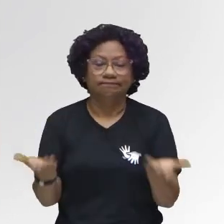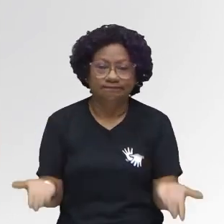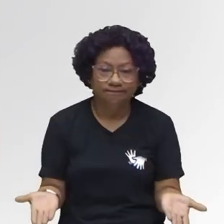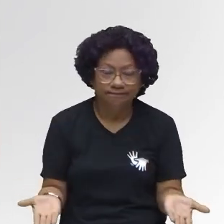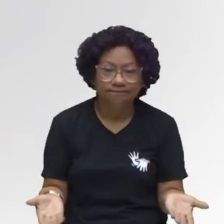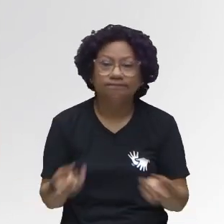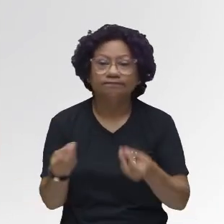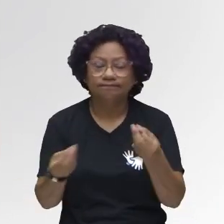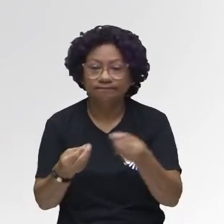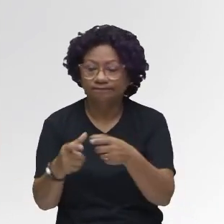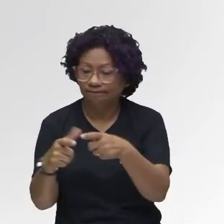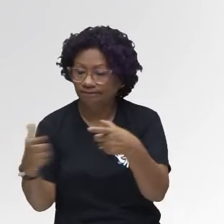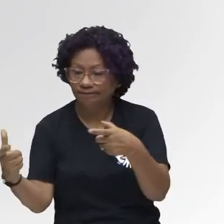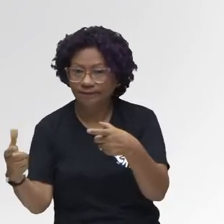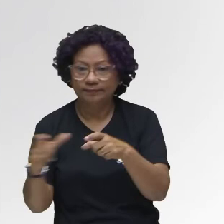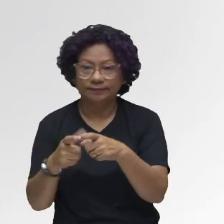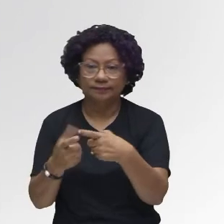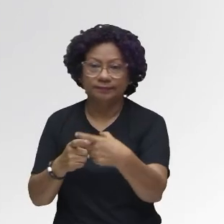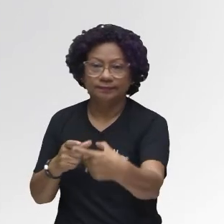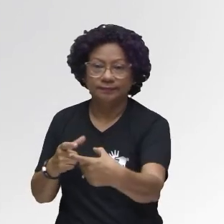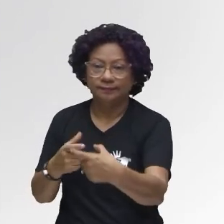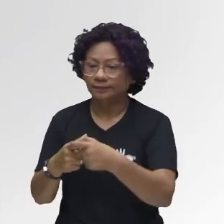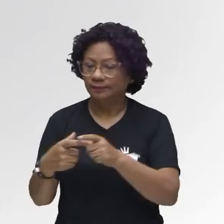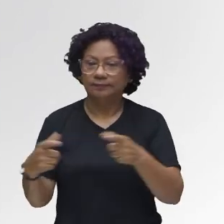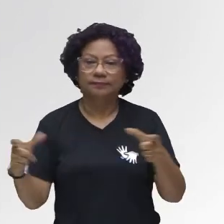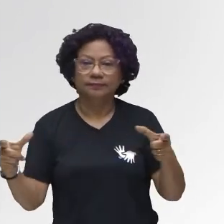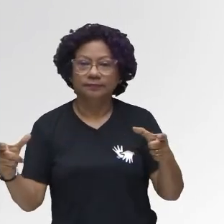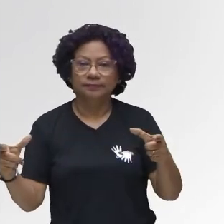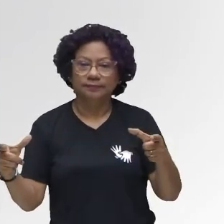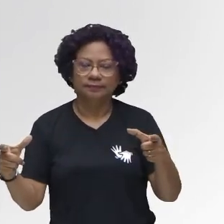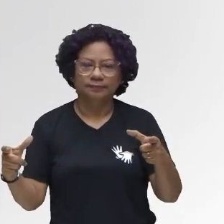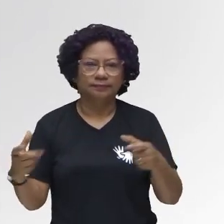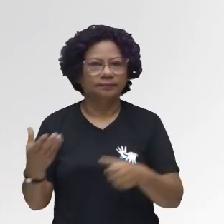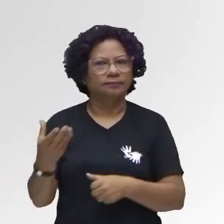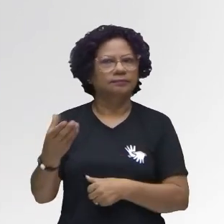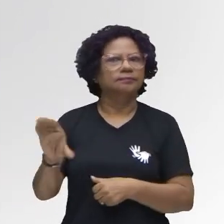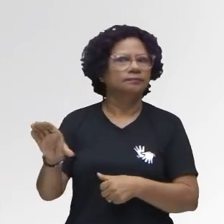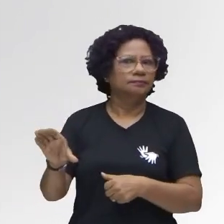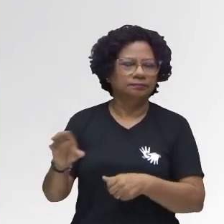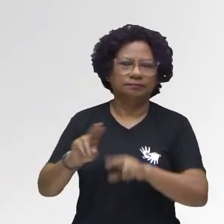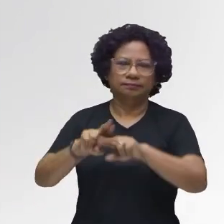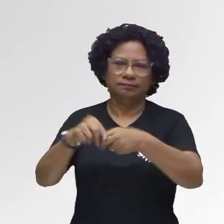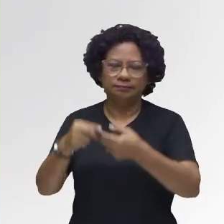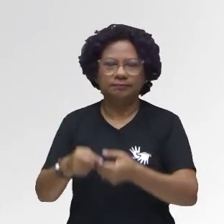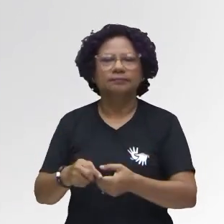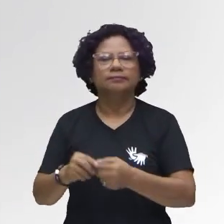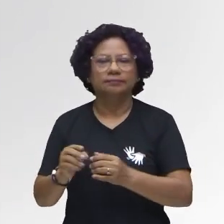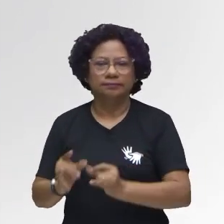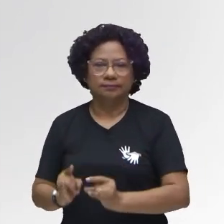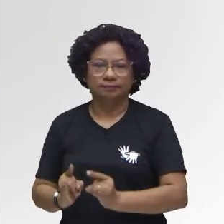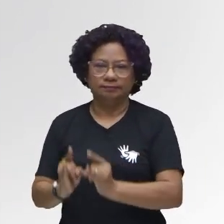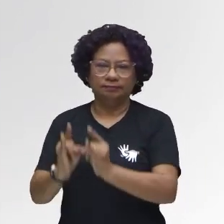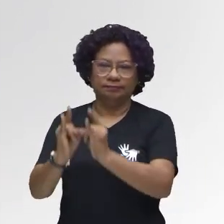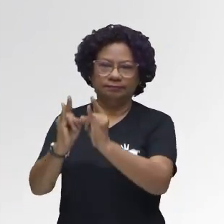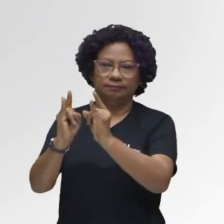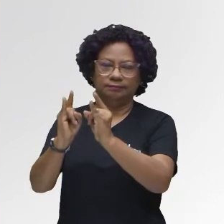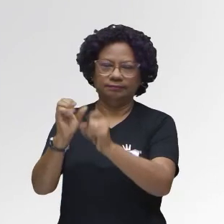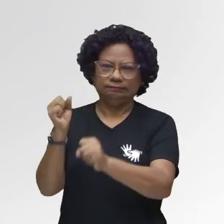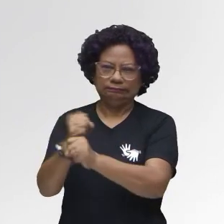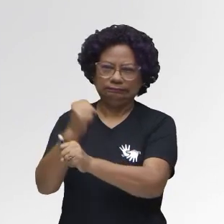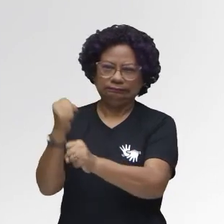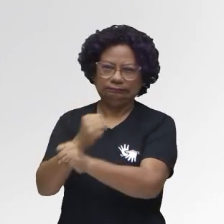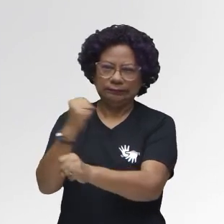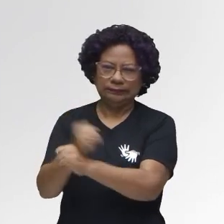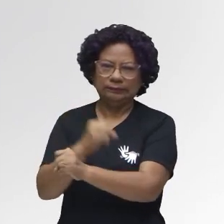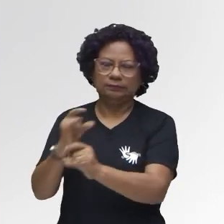onde crescer para os lados, ela acaba subindo. Então, os prédios, os edifícios acabam sendo mais marcantes dentro das